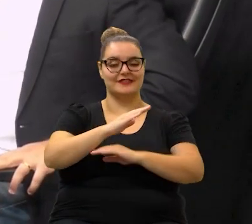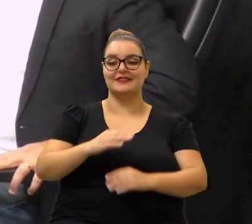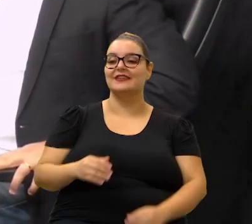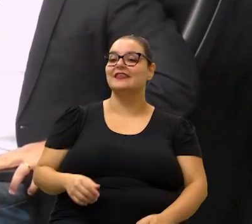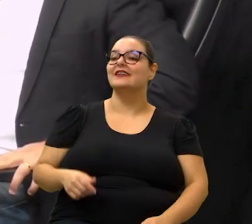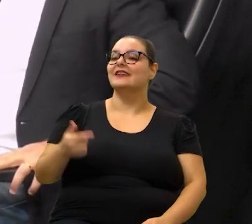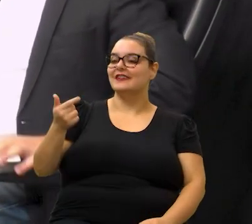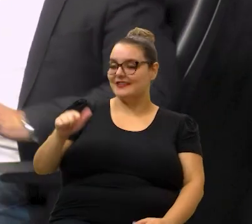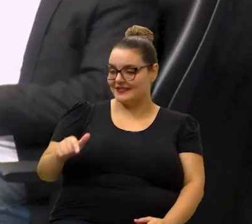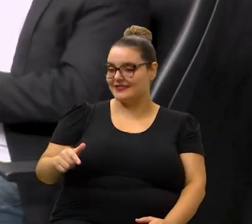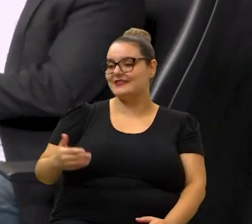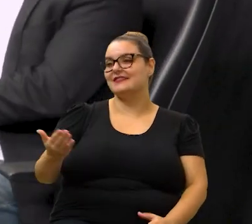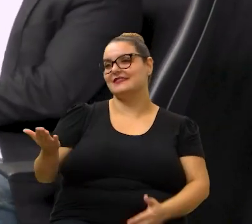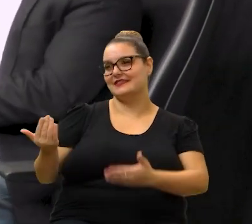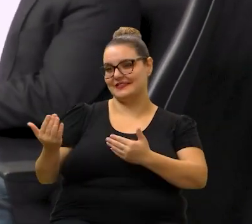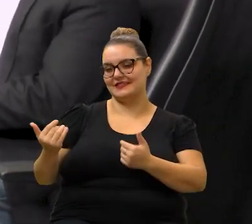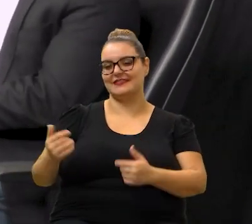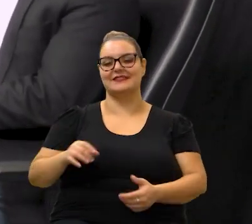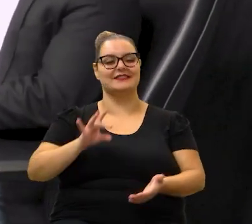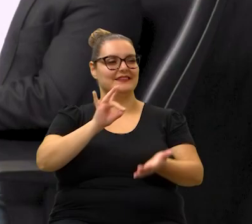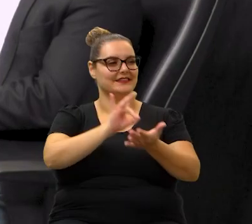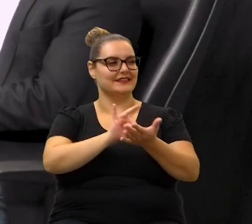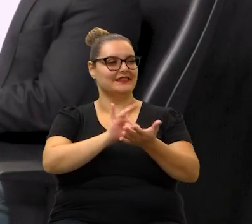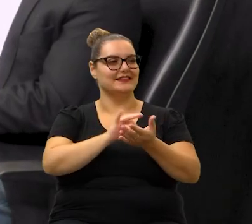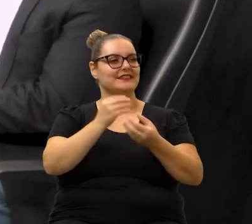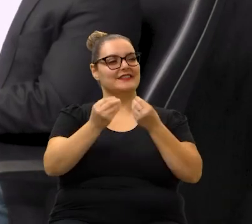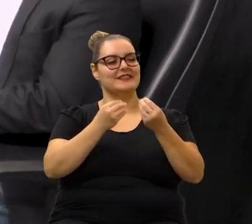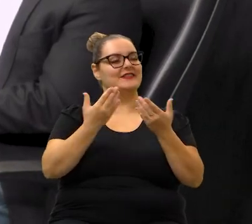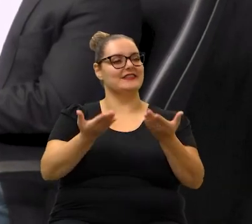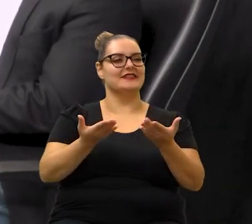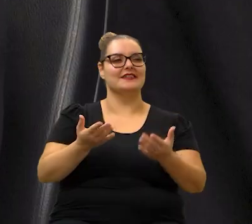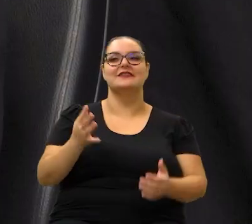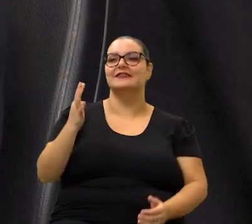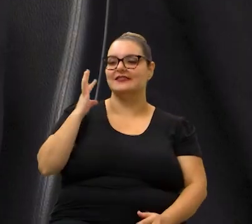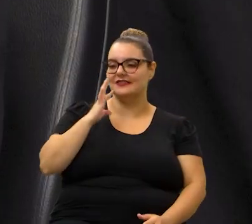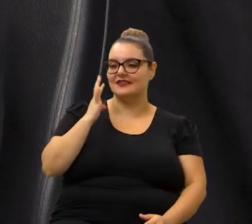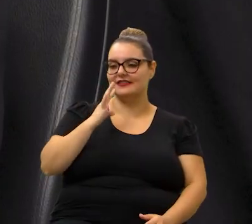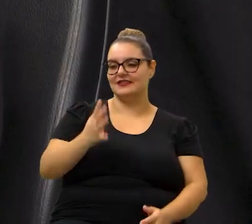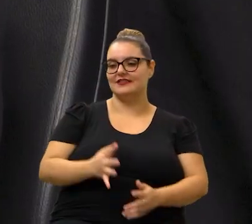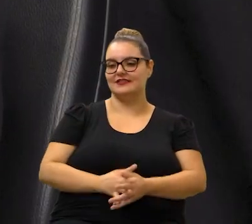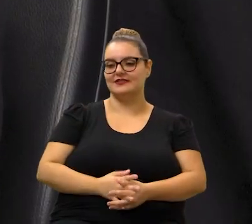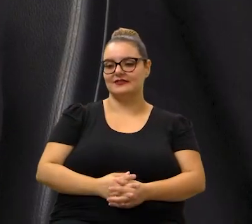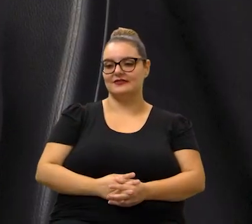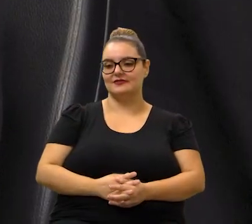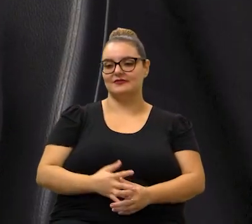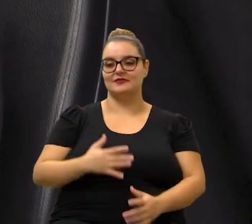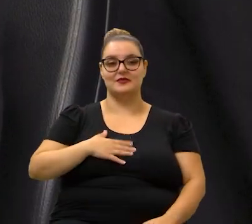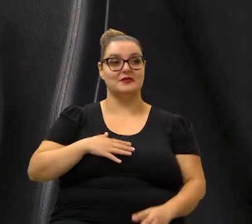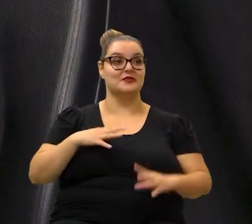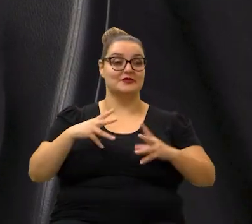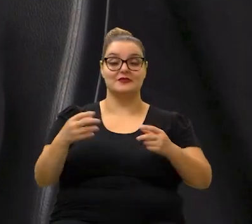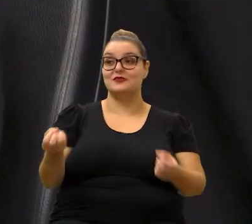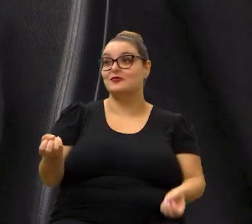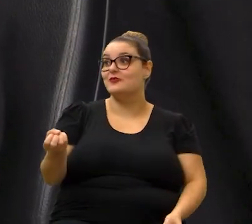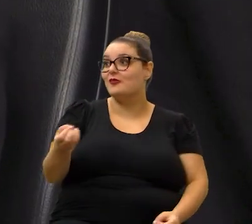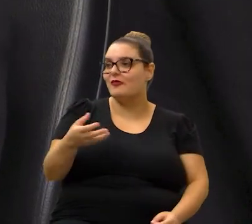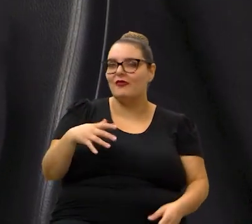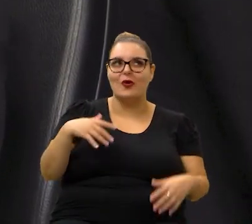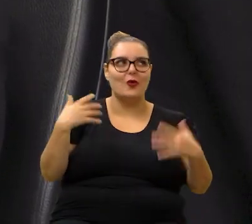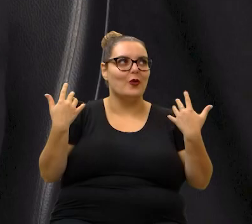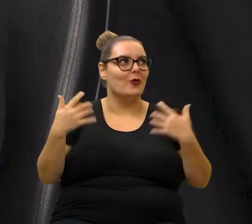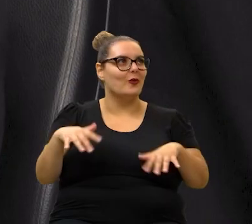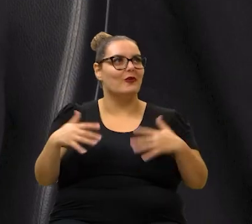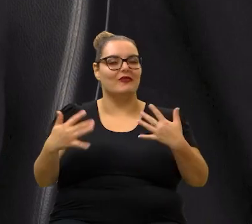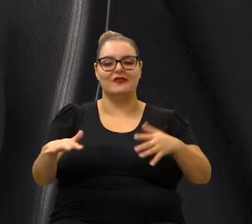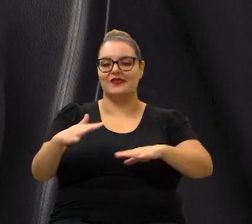eu sou o mais novo hein Ainda É verdade verdade verdade como foi isso foi muito legal né para mim tudo muito novo né Eu cheguei aqui na